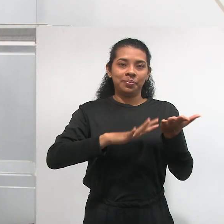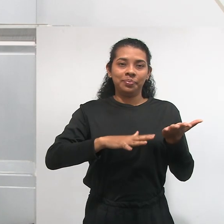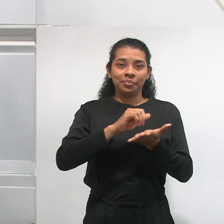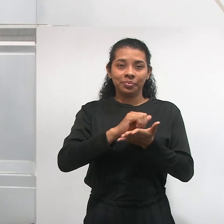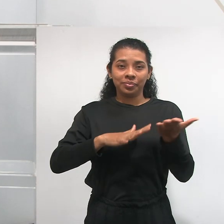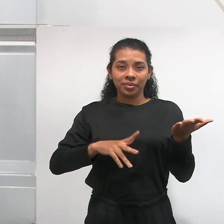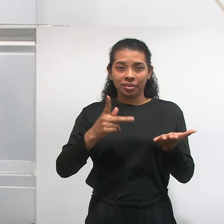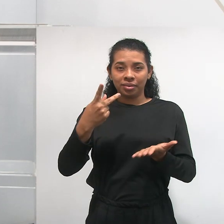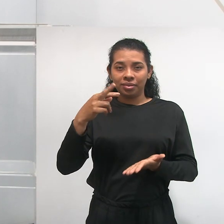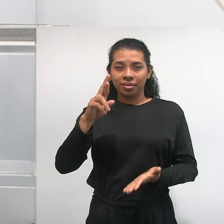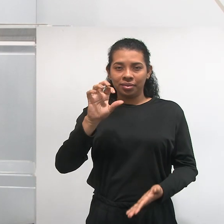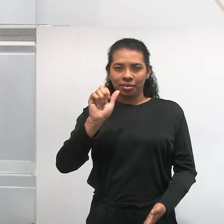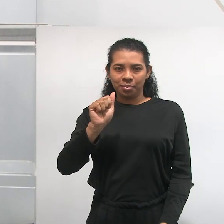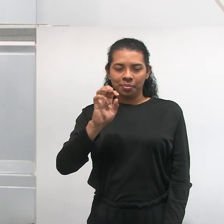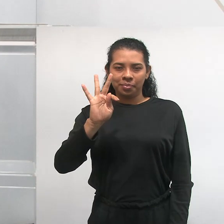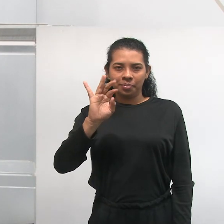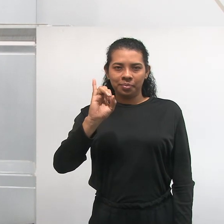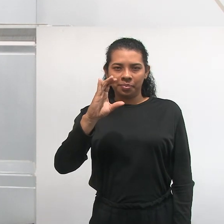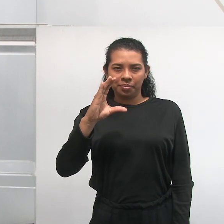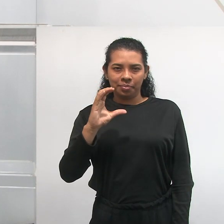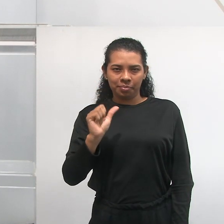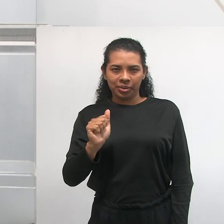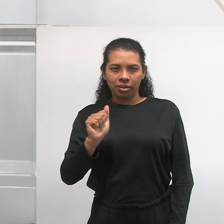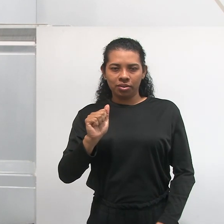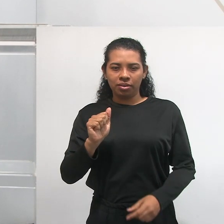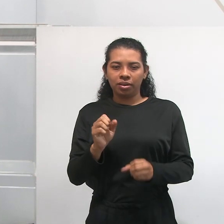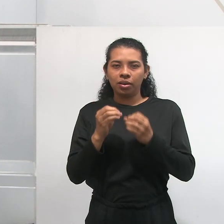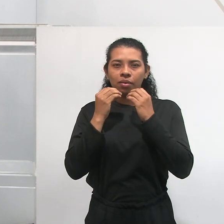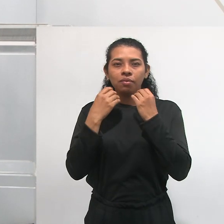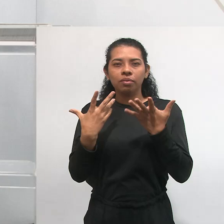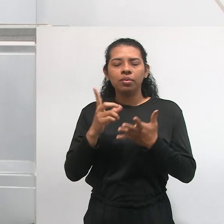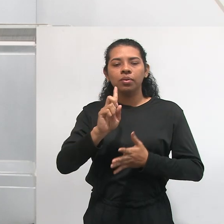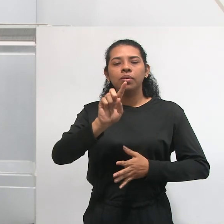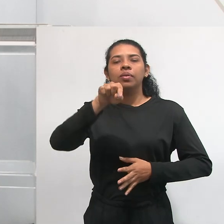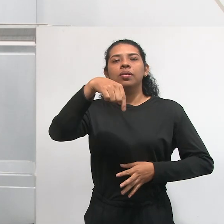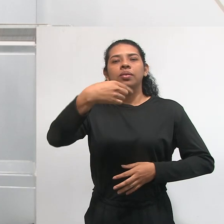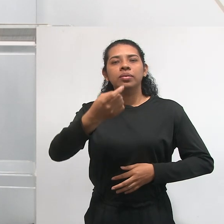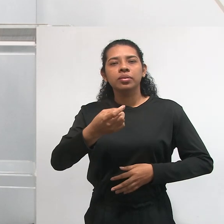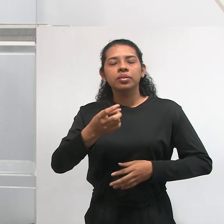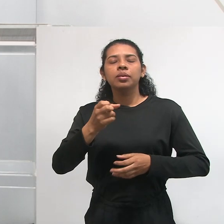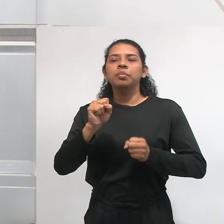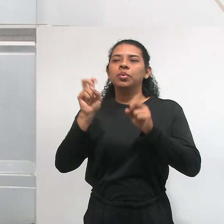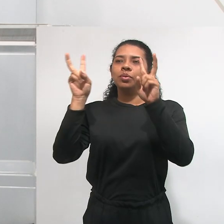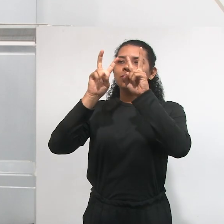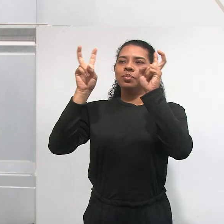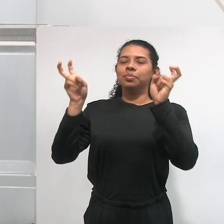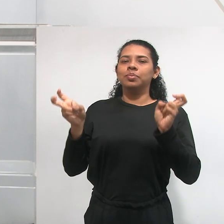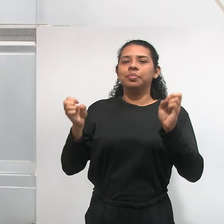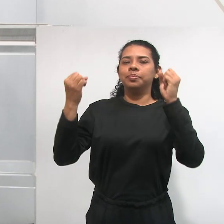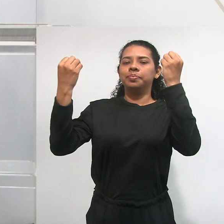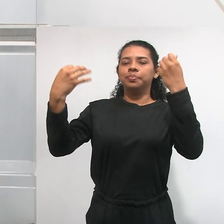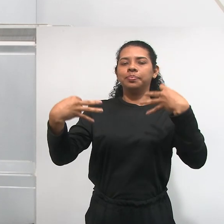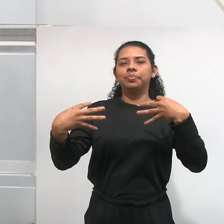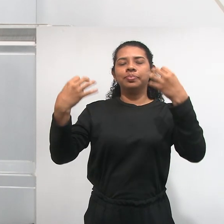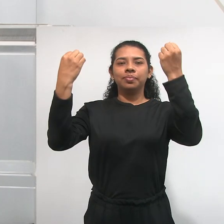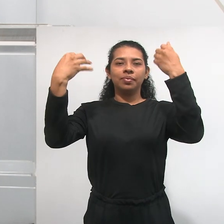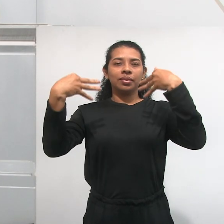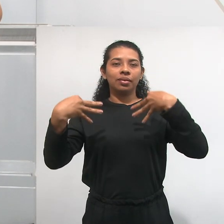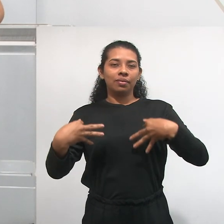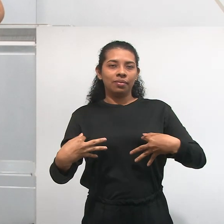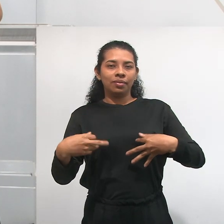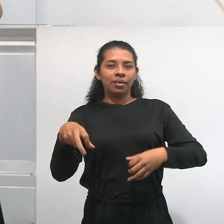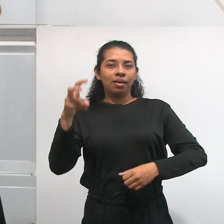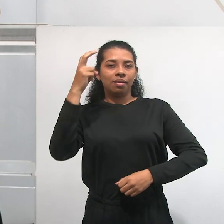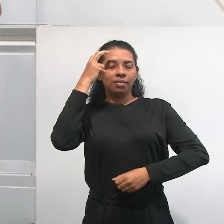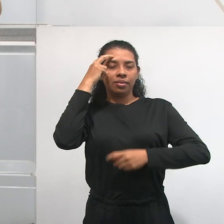prática para ser feito como terceira etapa daquele processo de falar sobre a temática da cultura de paz, falar sobre